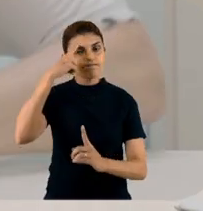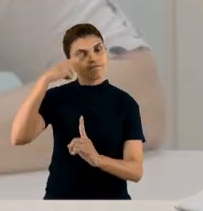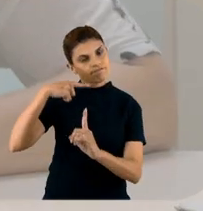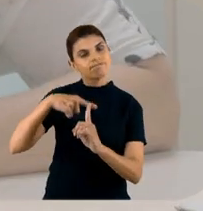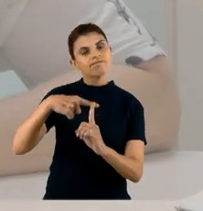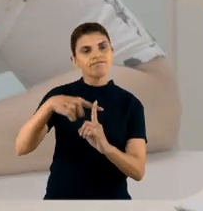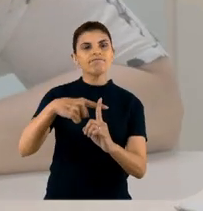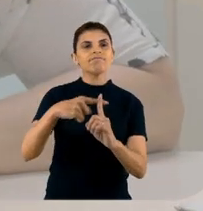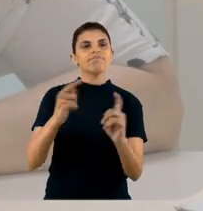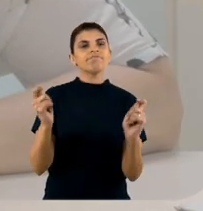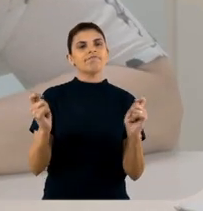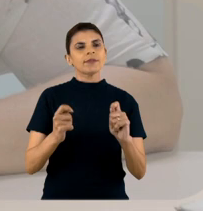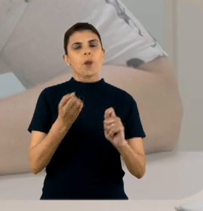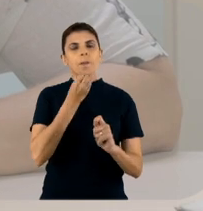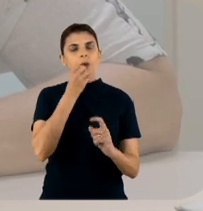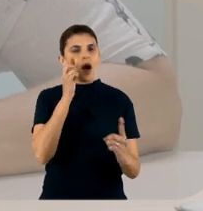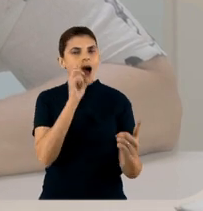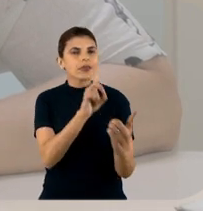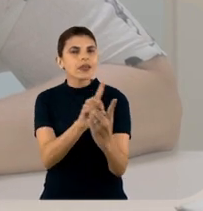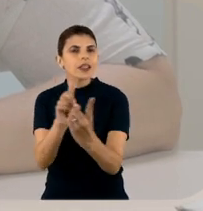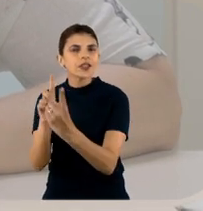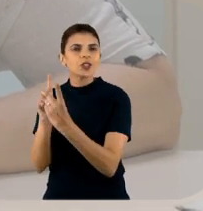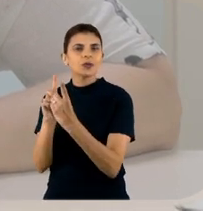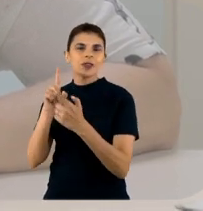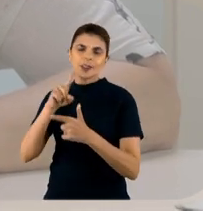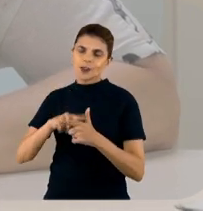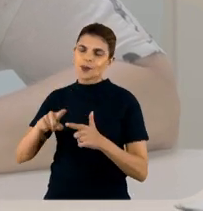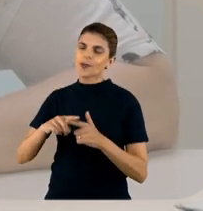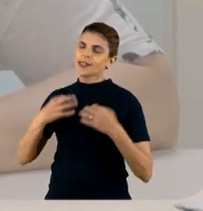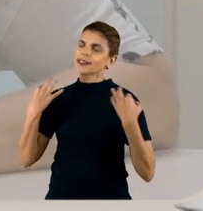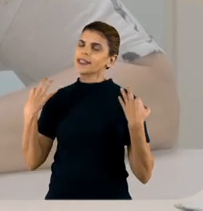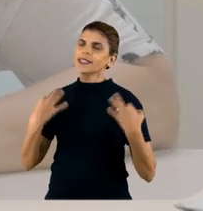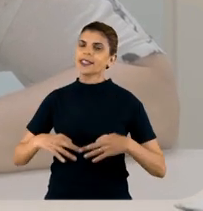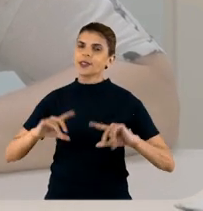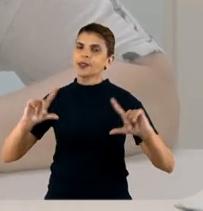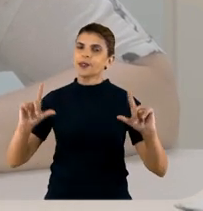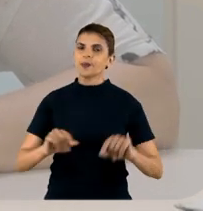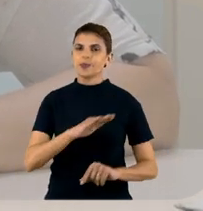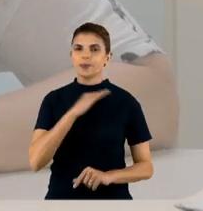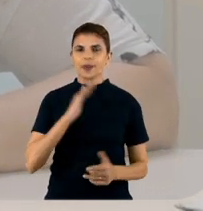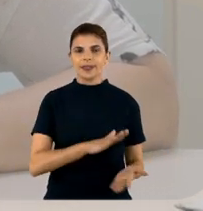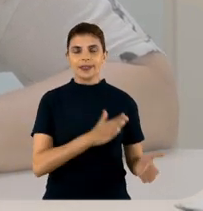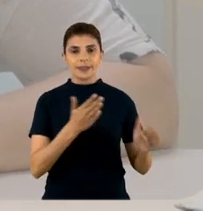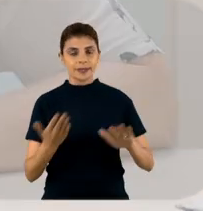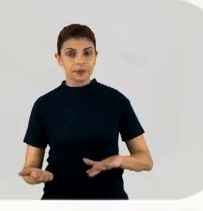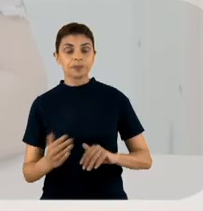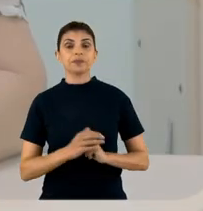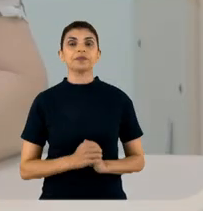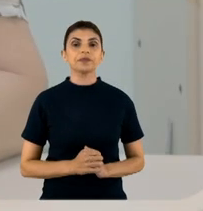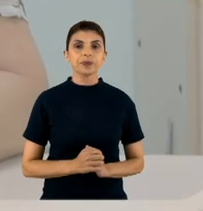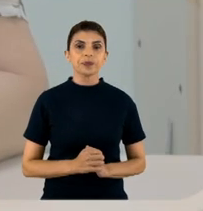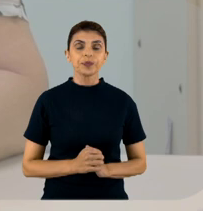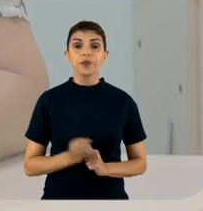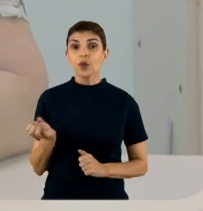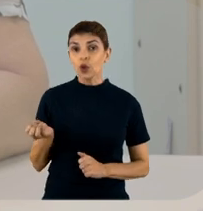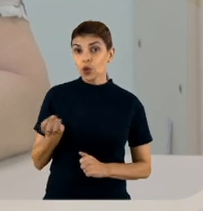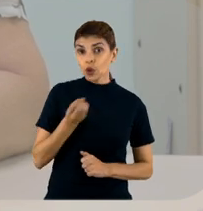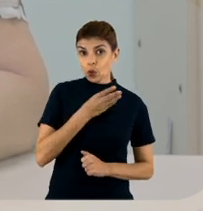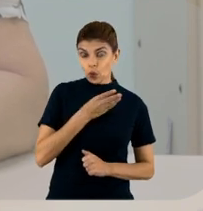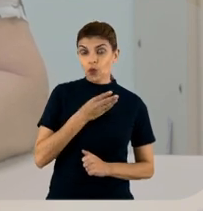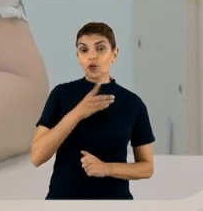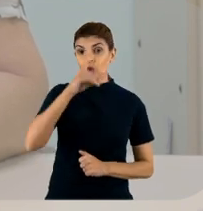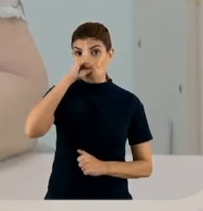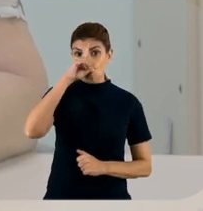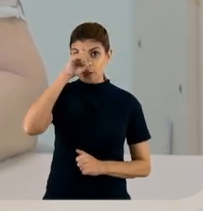né fazer um um um bom atendimento dos casos críticos Com certeza a gente consegue reduzir essa mortalidade bom o o o novo